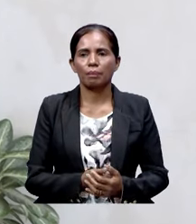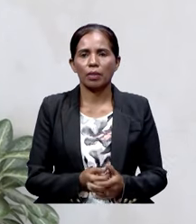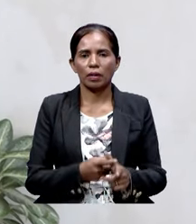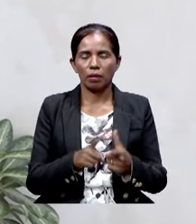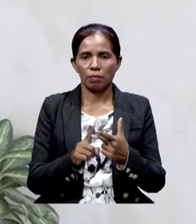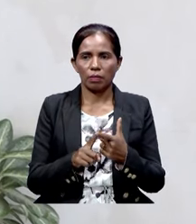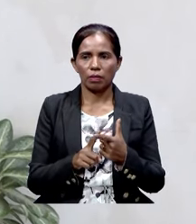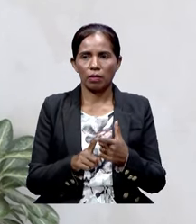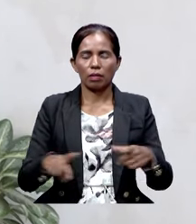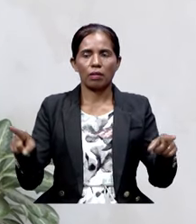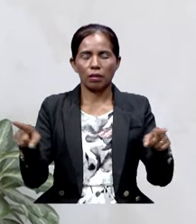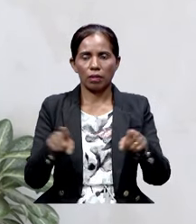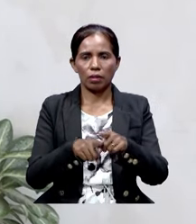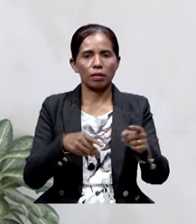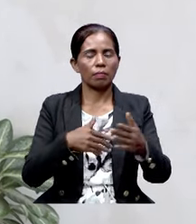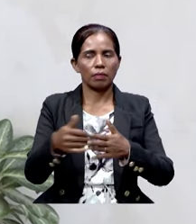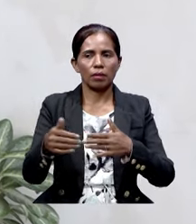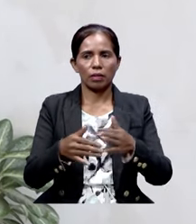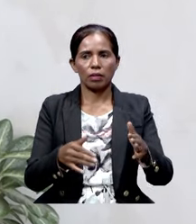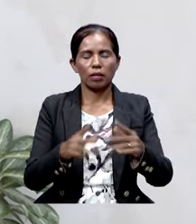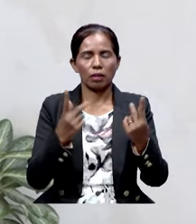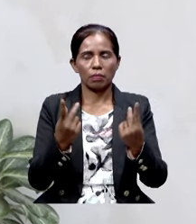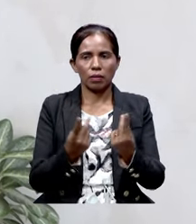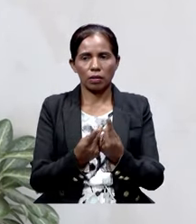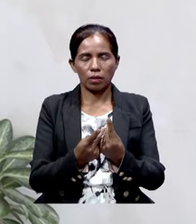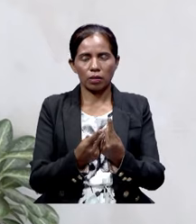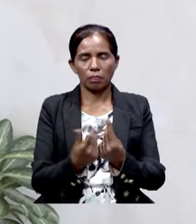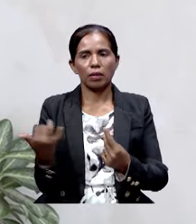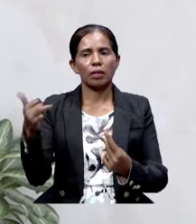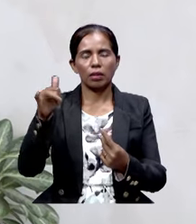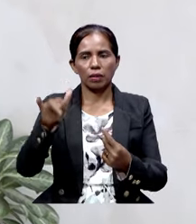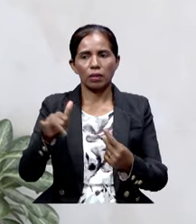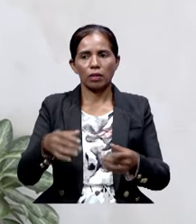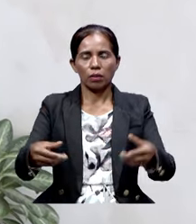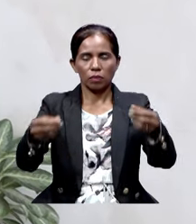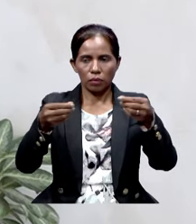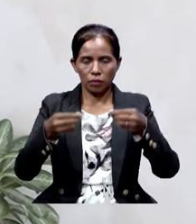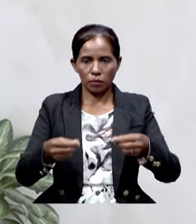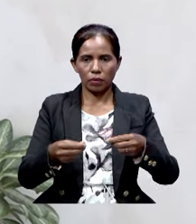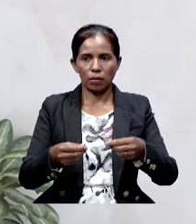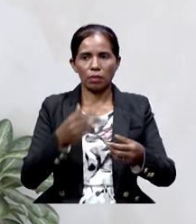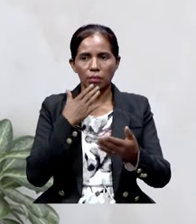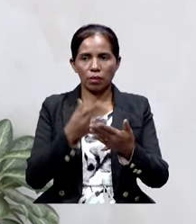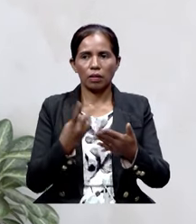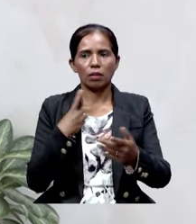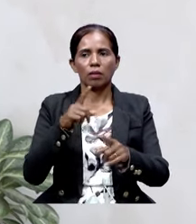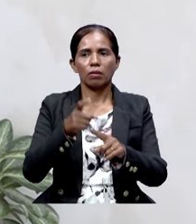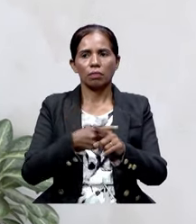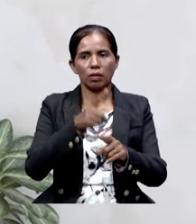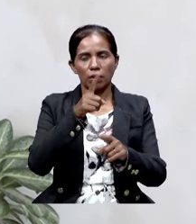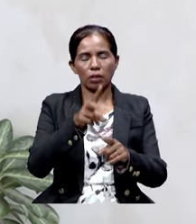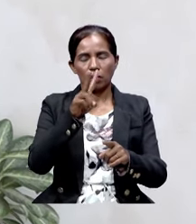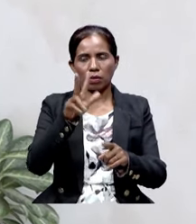depois hanesan bai bain i empregador balu ka kompanyia sira, ni be mag fo tolerancia ba mi liu fulan i de rua